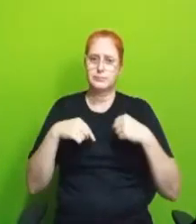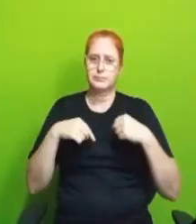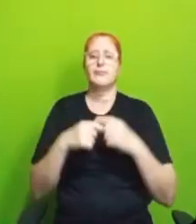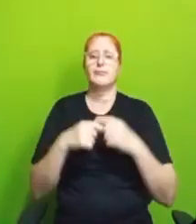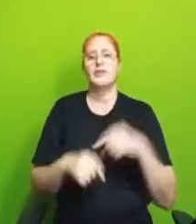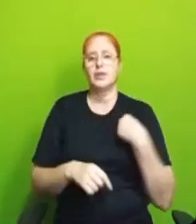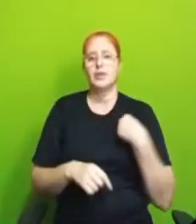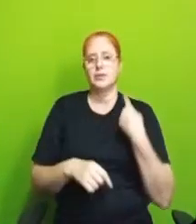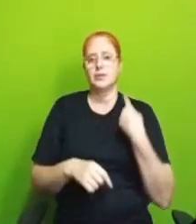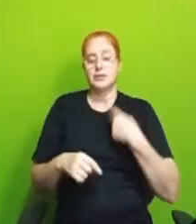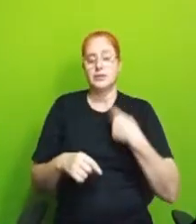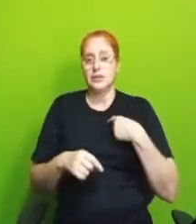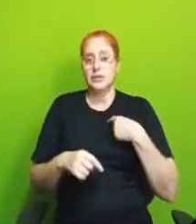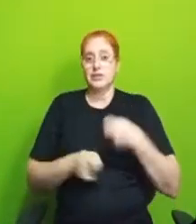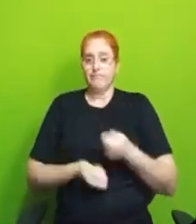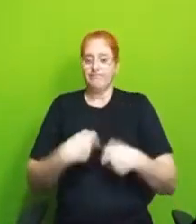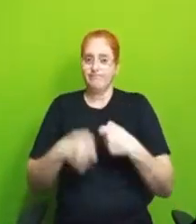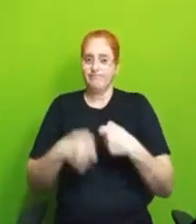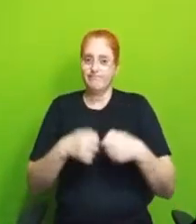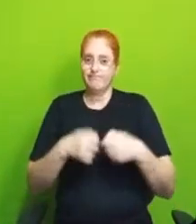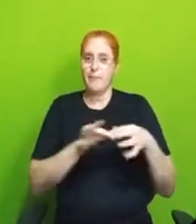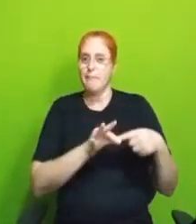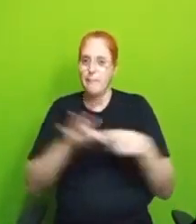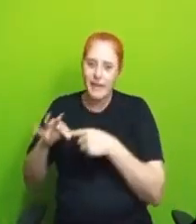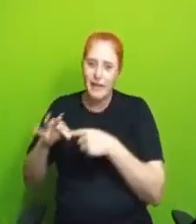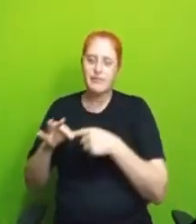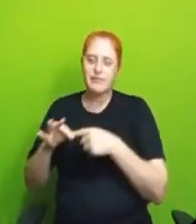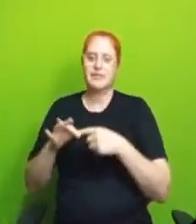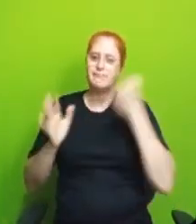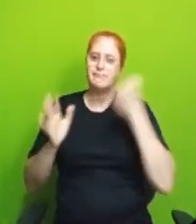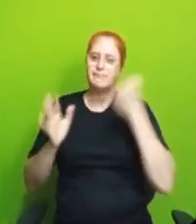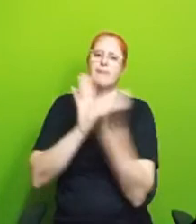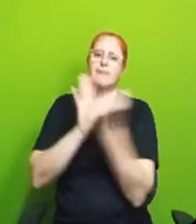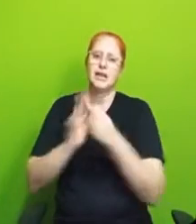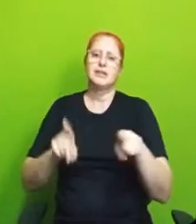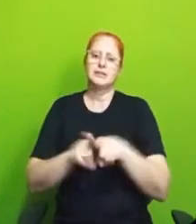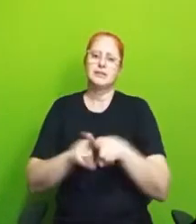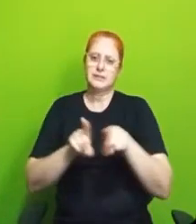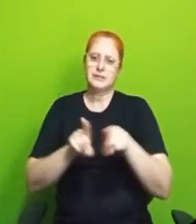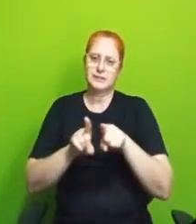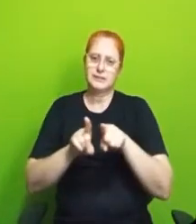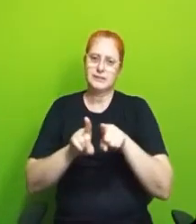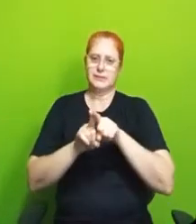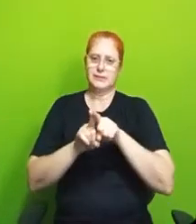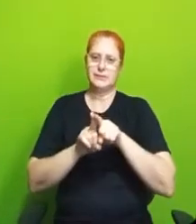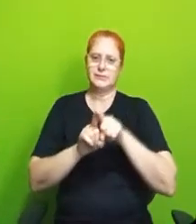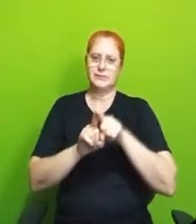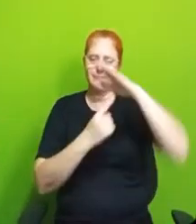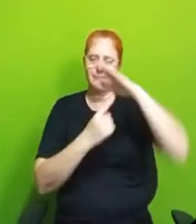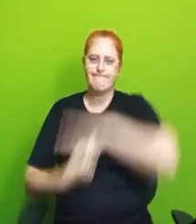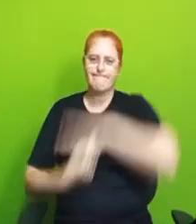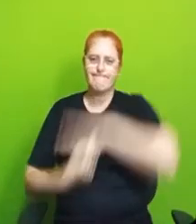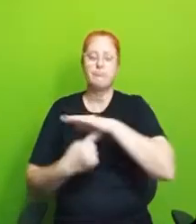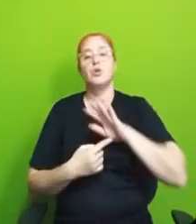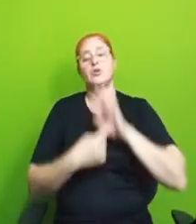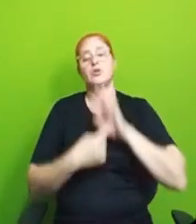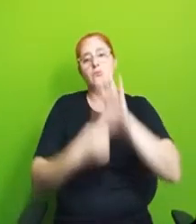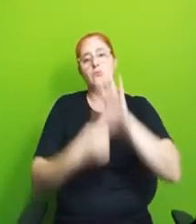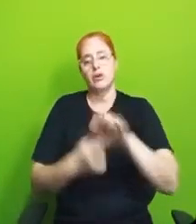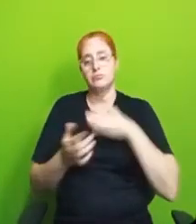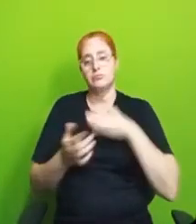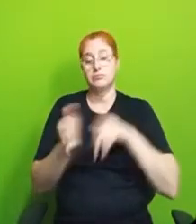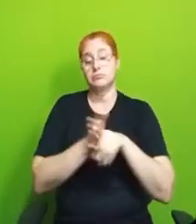economias periféricas, né, marcadas também por essa colonialidade, enfim. Então, eu mostro em síntese isso, que aquilo que